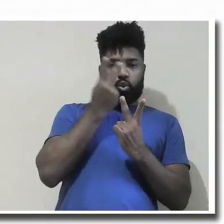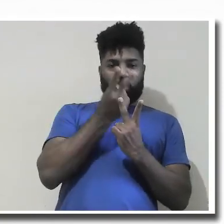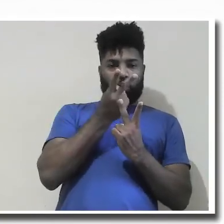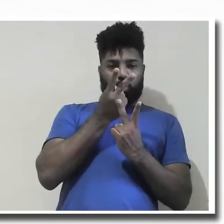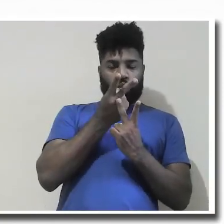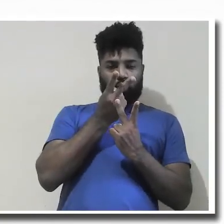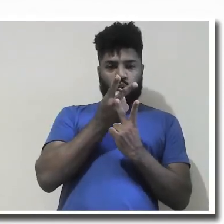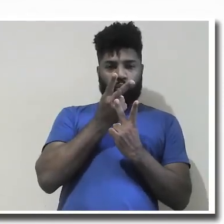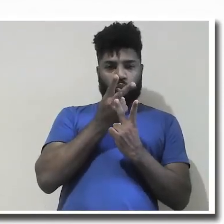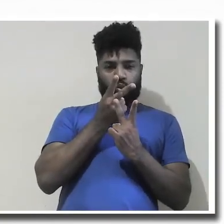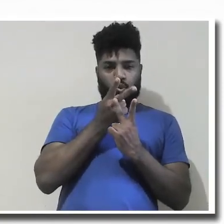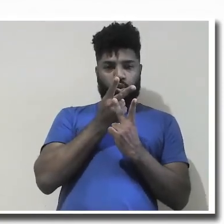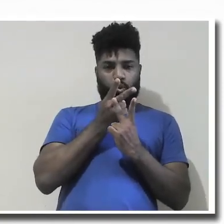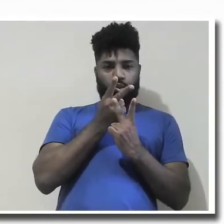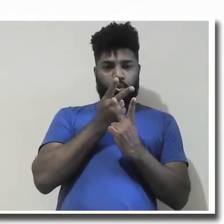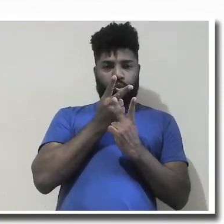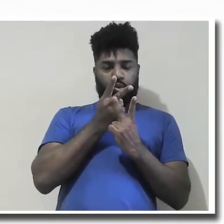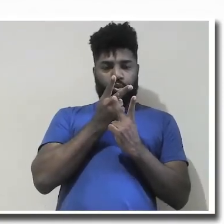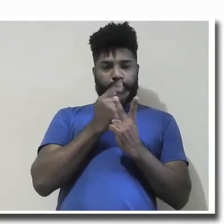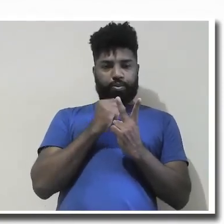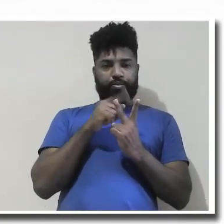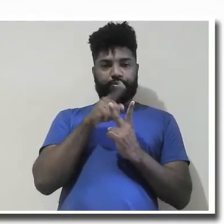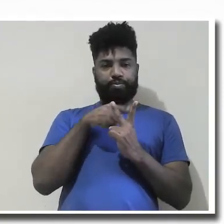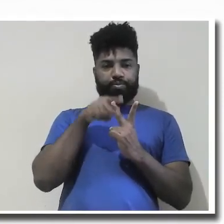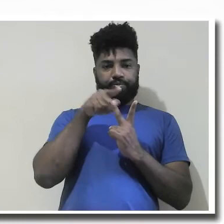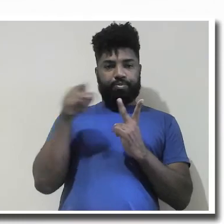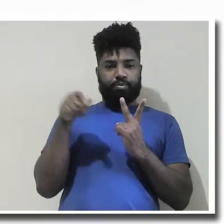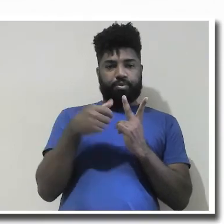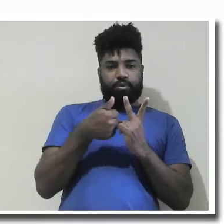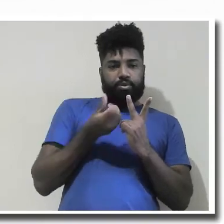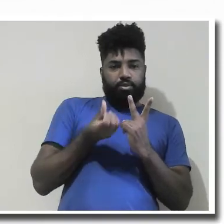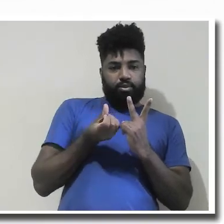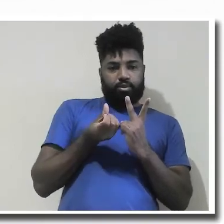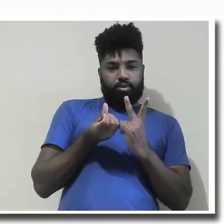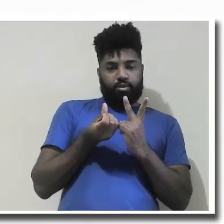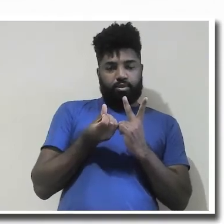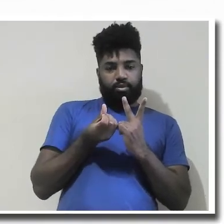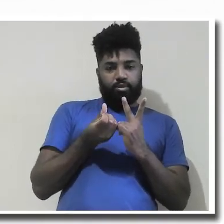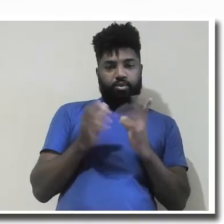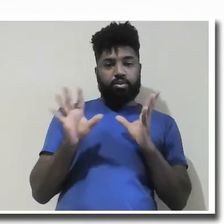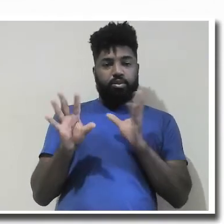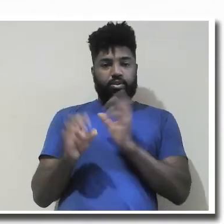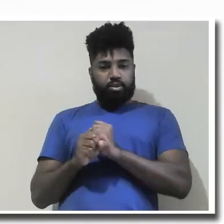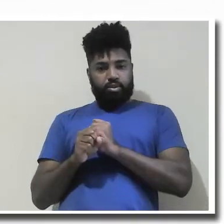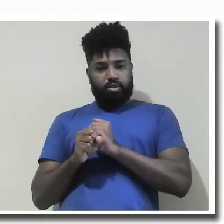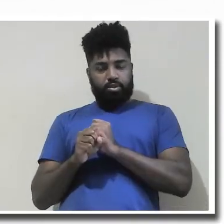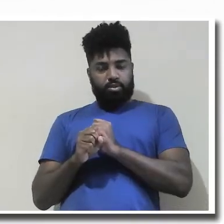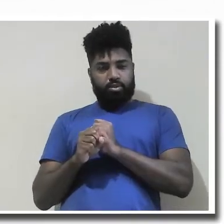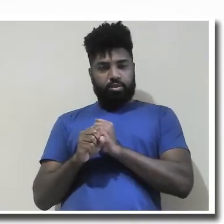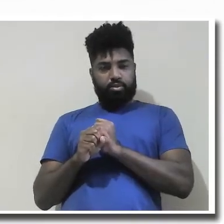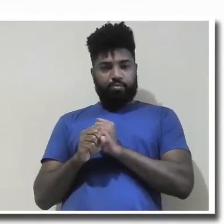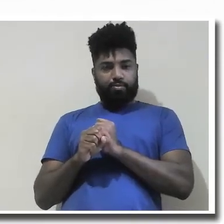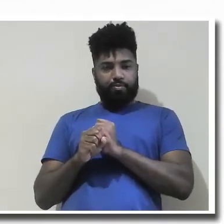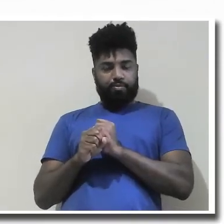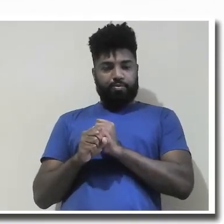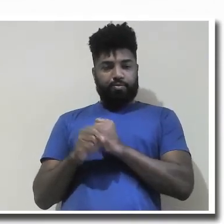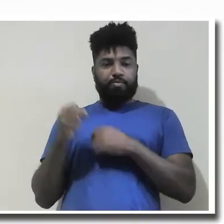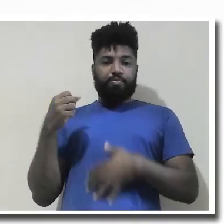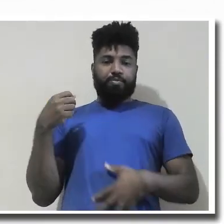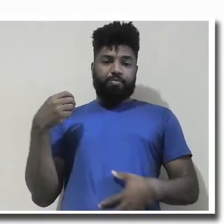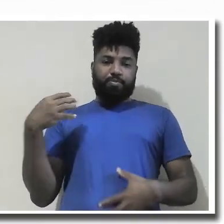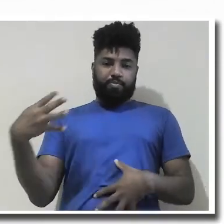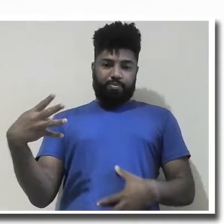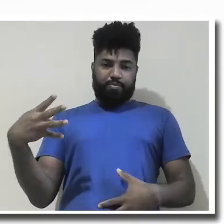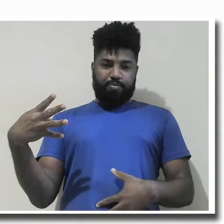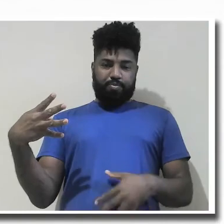raiz quadrada de 16 é igual a